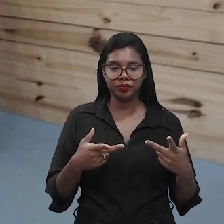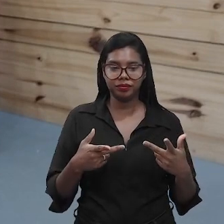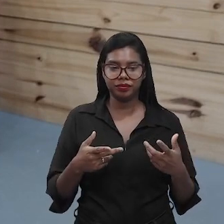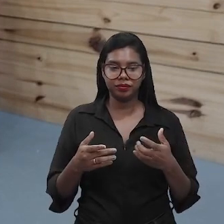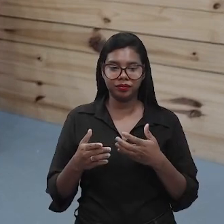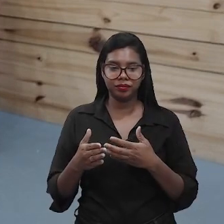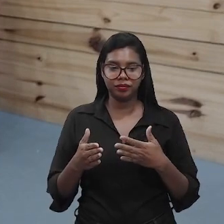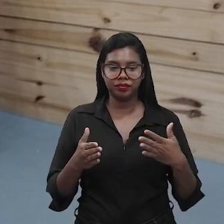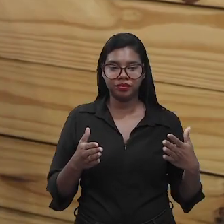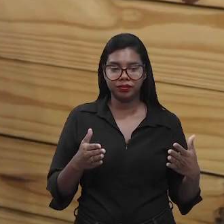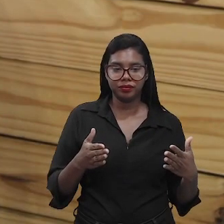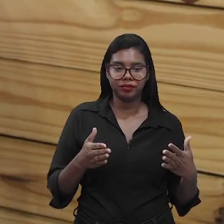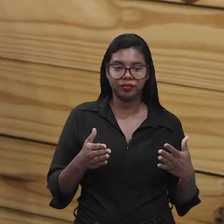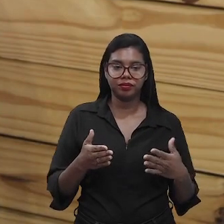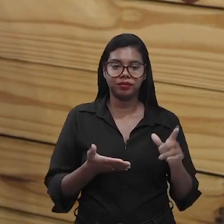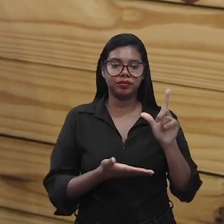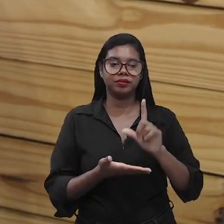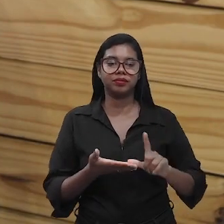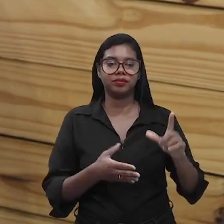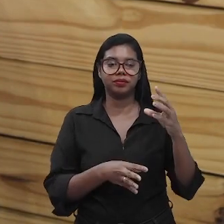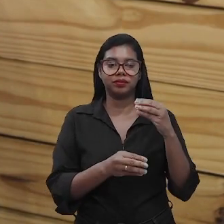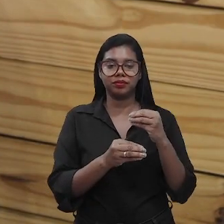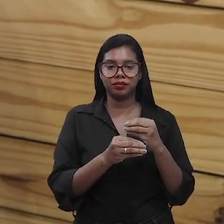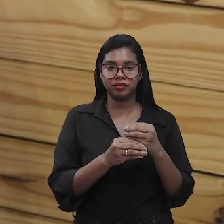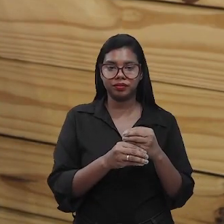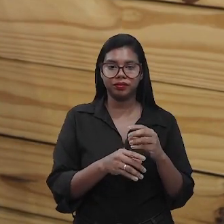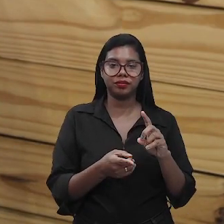literatura isso seja mais forte, um certo pudor.